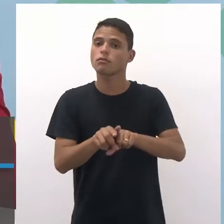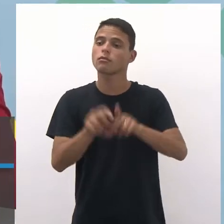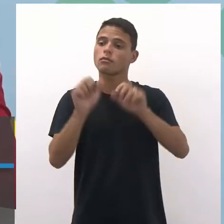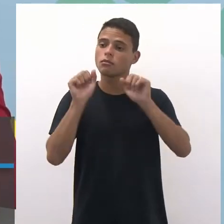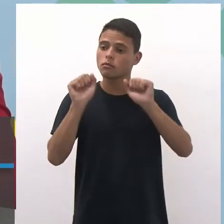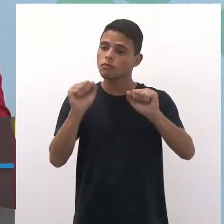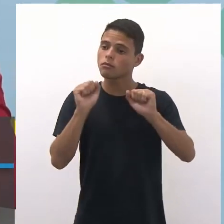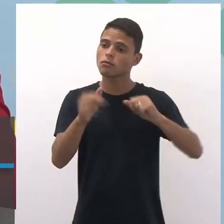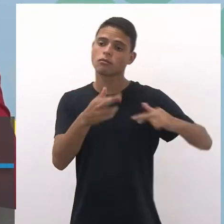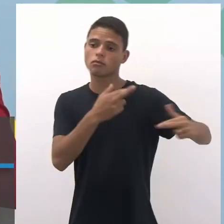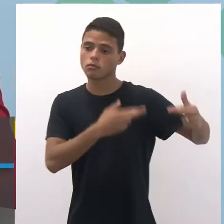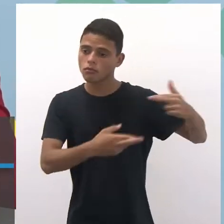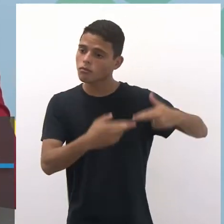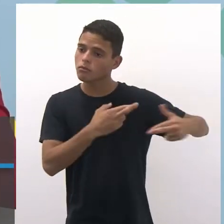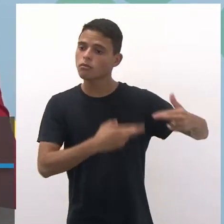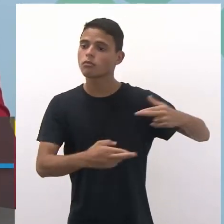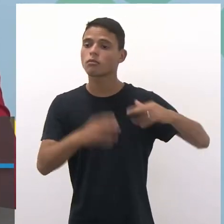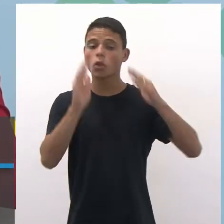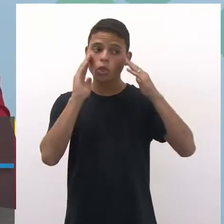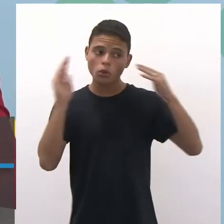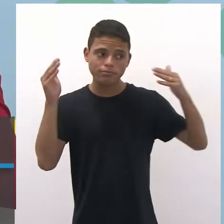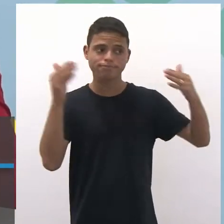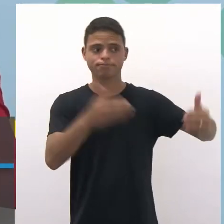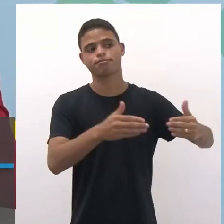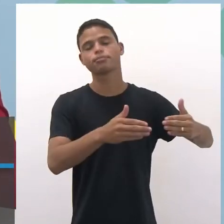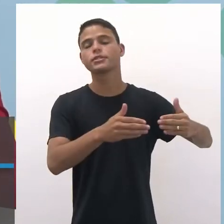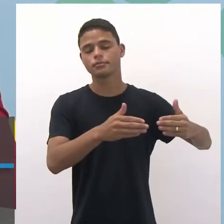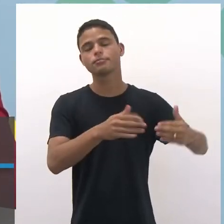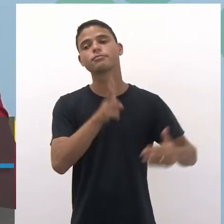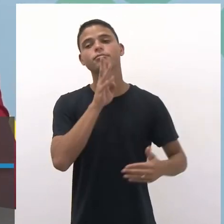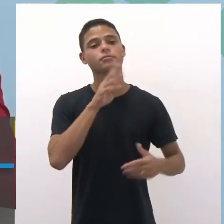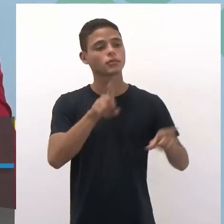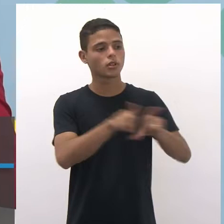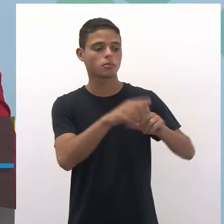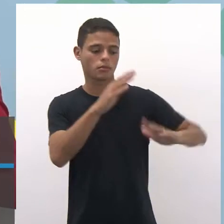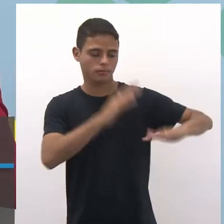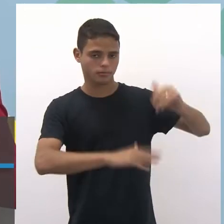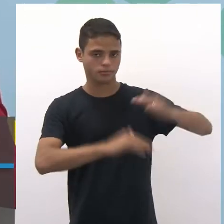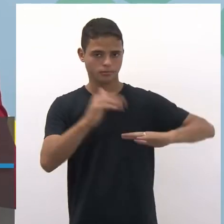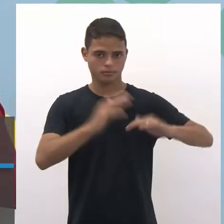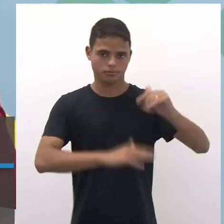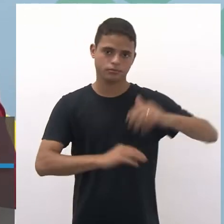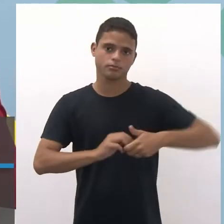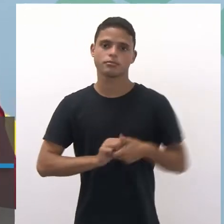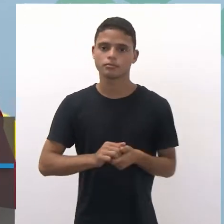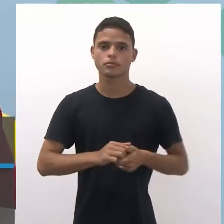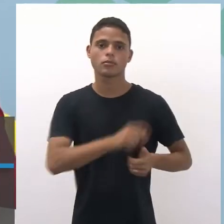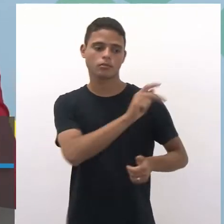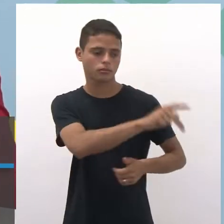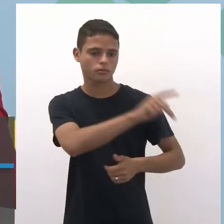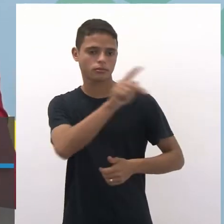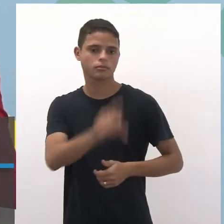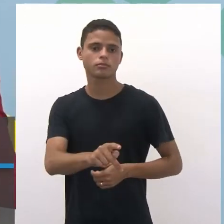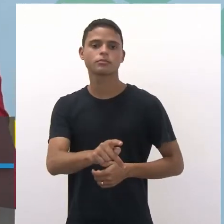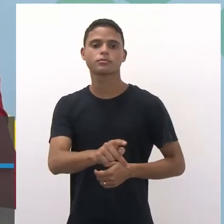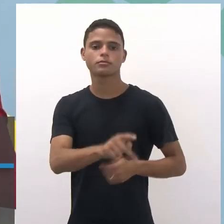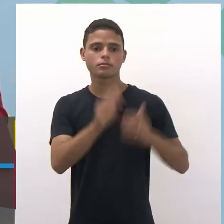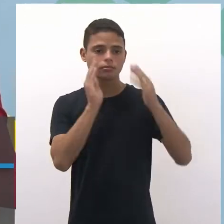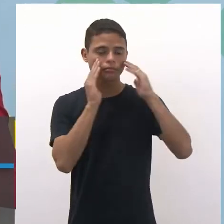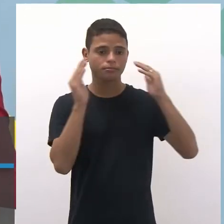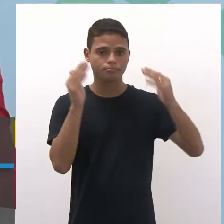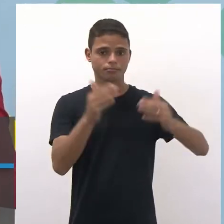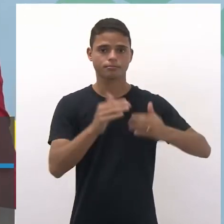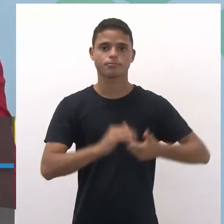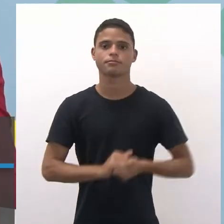ser relacionado com o objeto de conhecimento, com a habilidade que o professor está lecionando